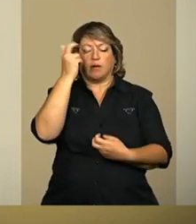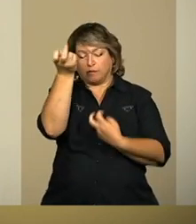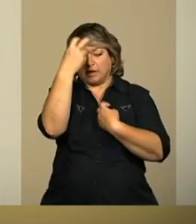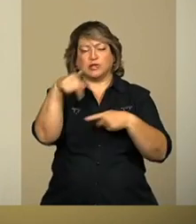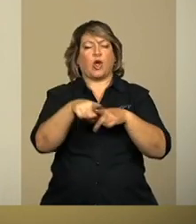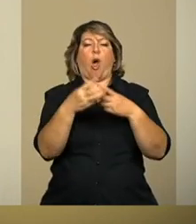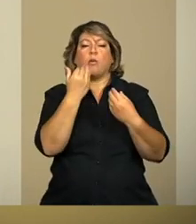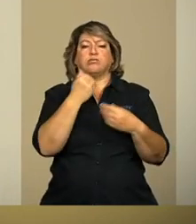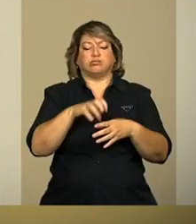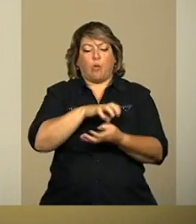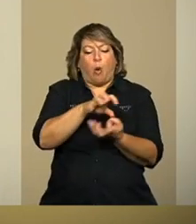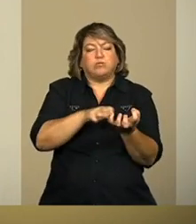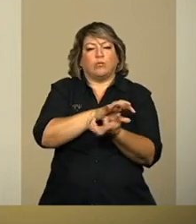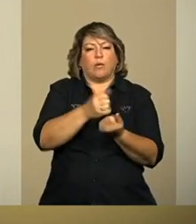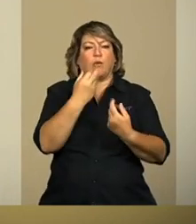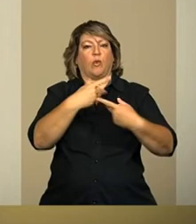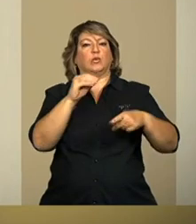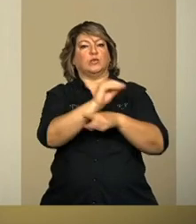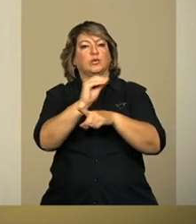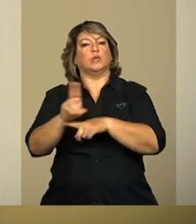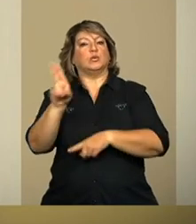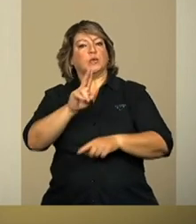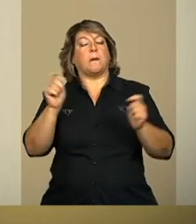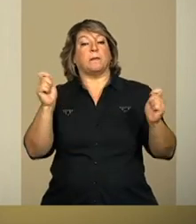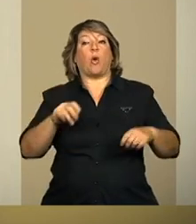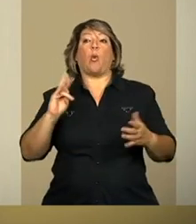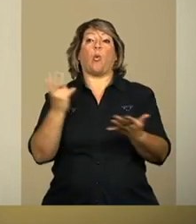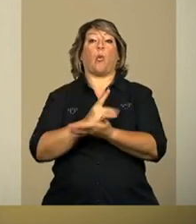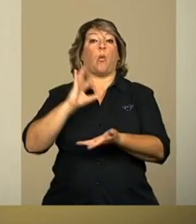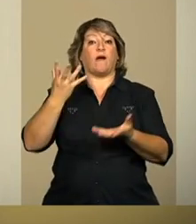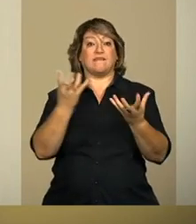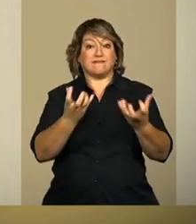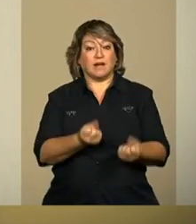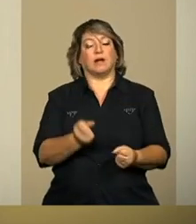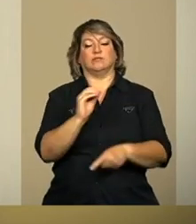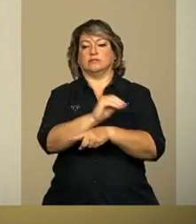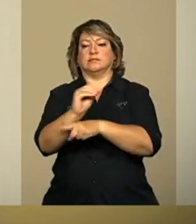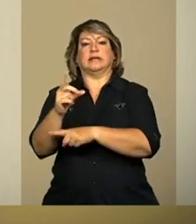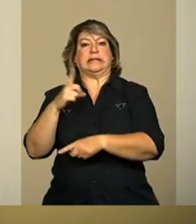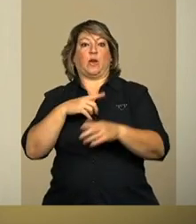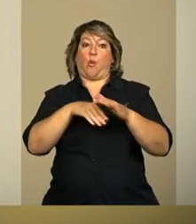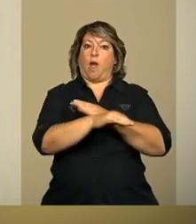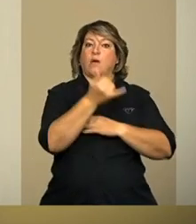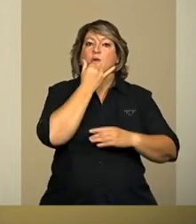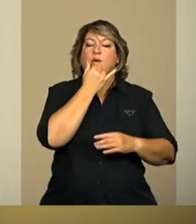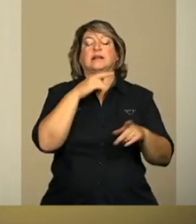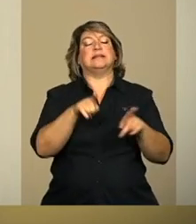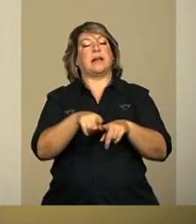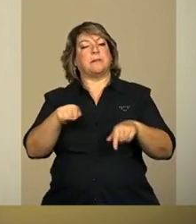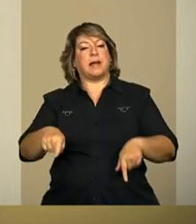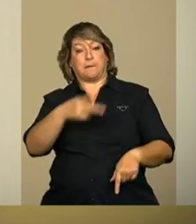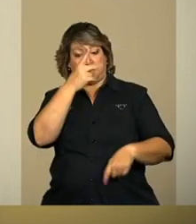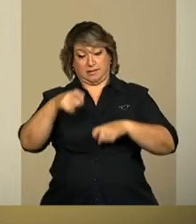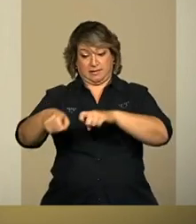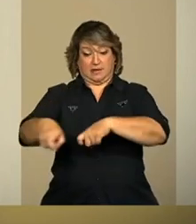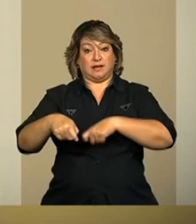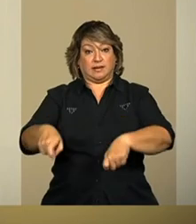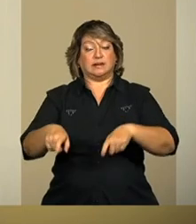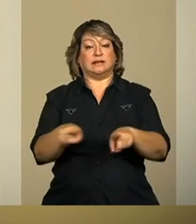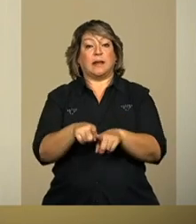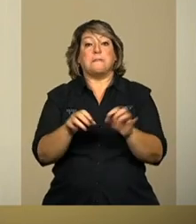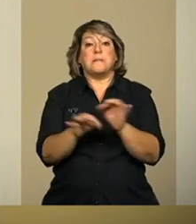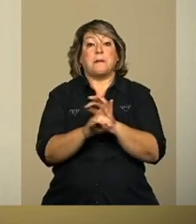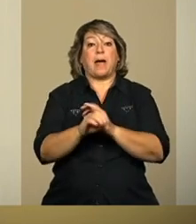armazenadas para uso durante o período da estiagem também Luciano é fundamental que os agricultores preparem os